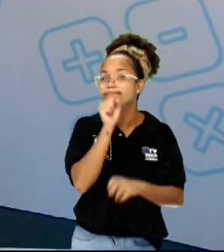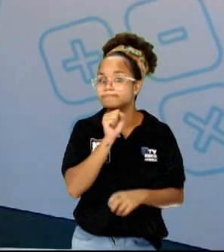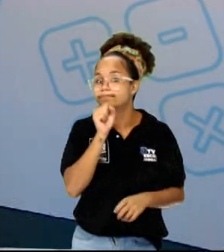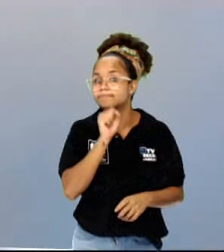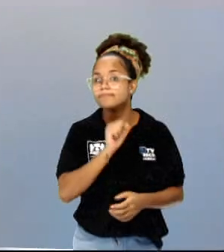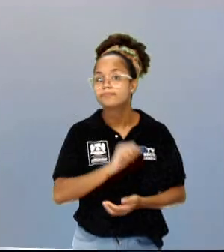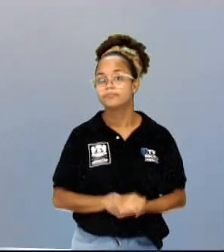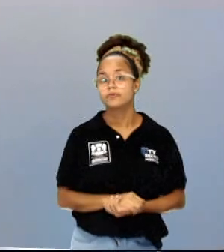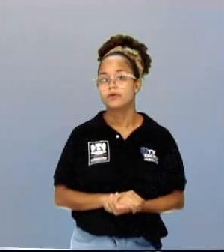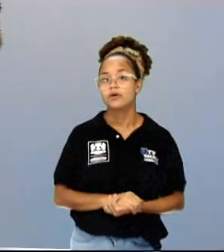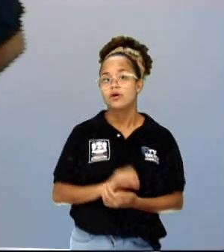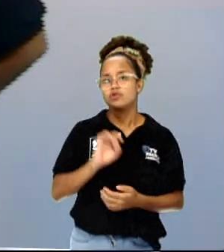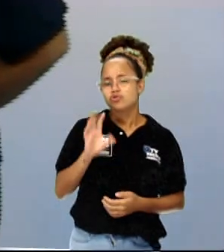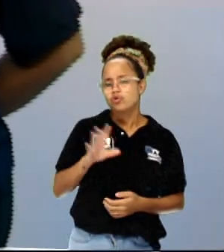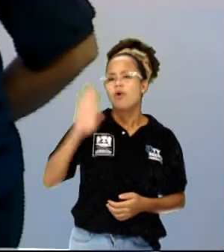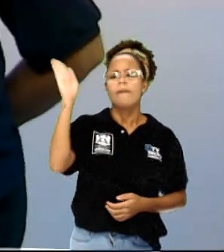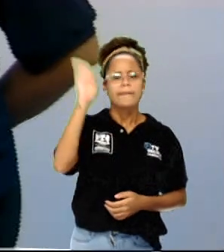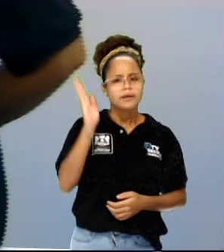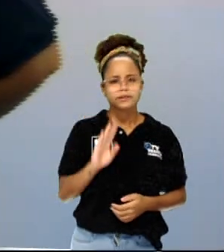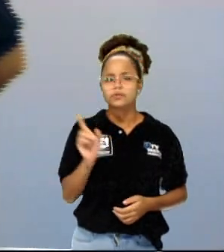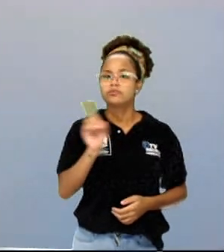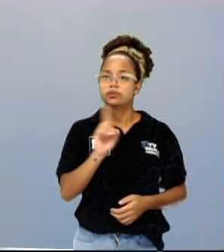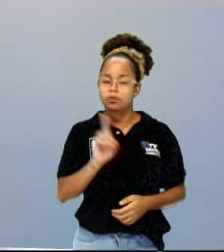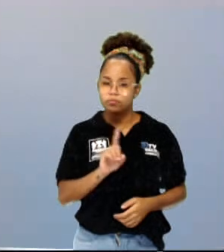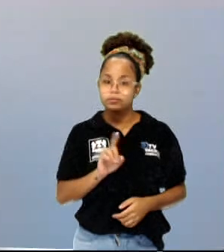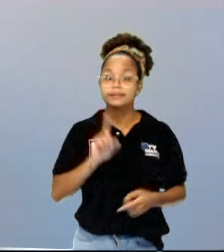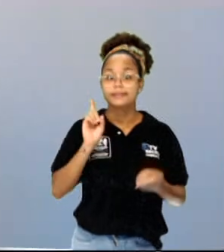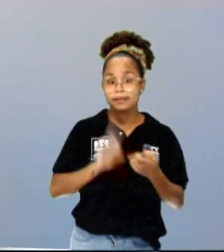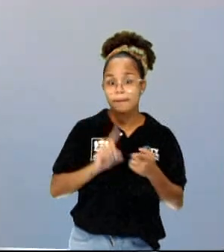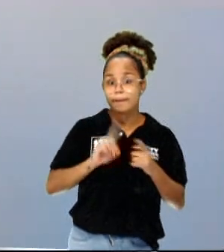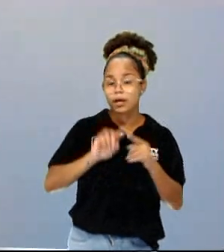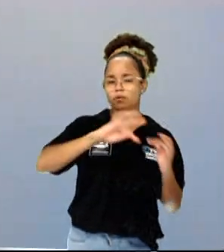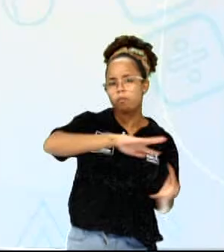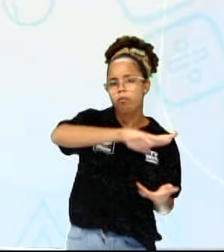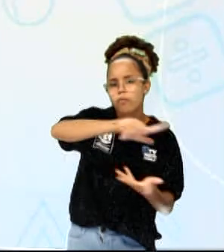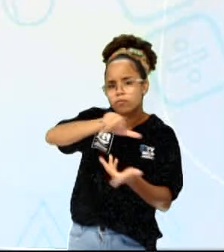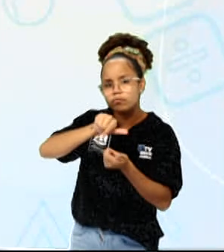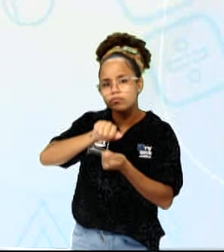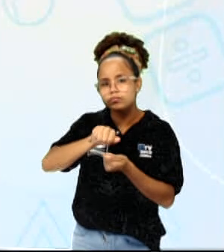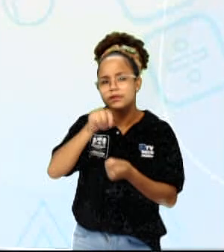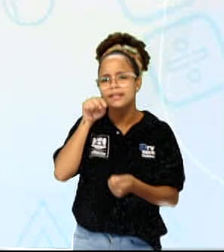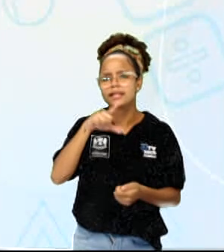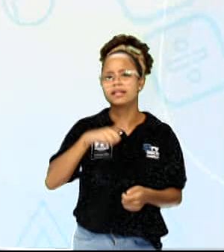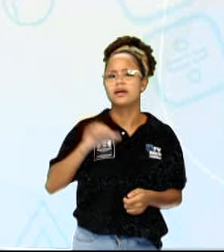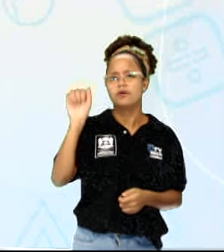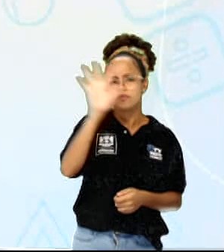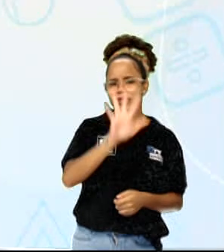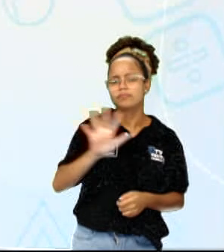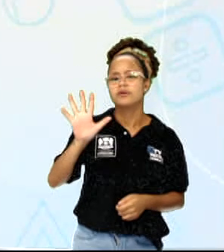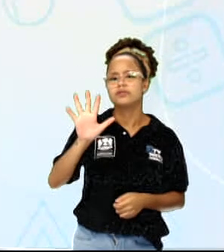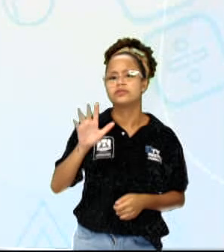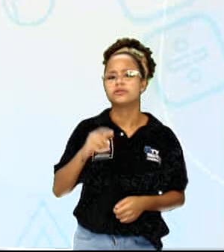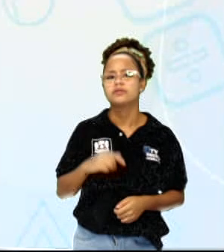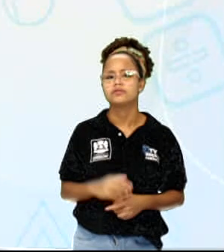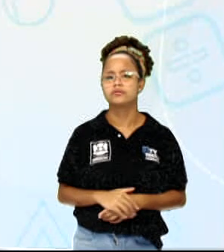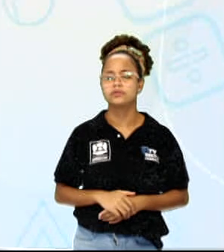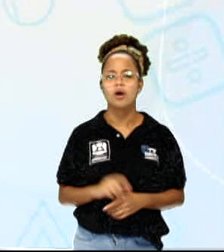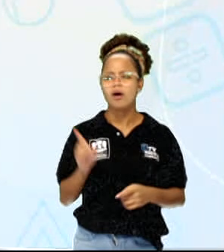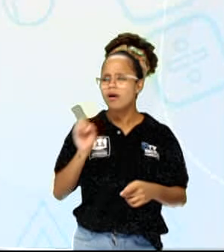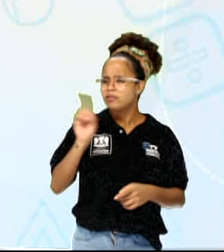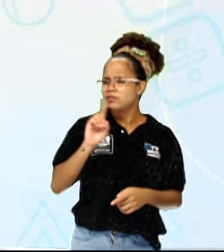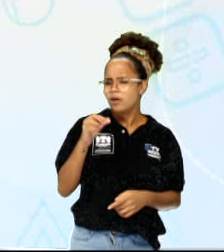E não é só a nível nacional, não, a nível mundial. Aqui a gente traz uma imagem que mostra não